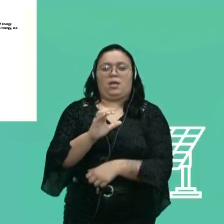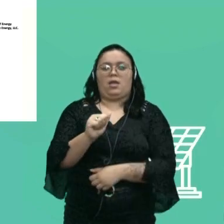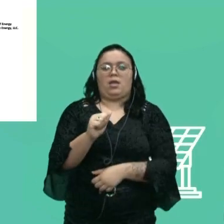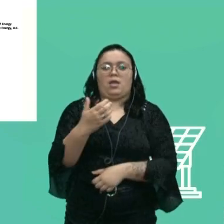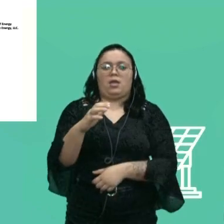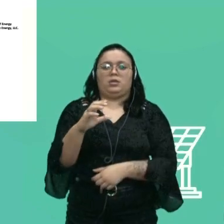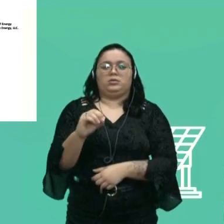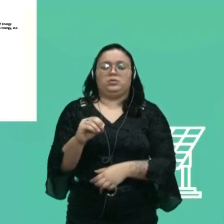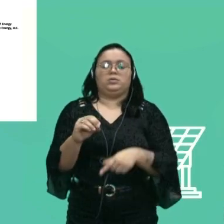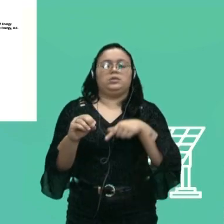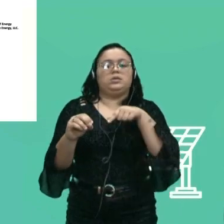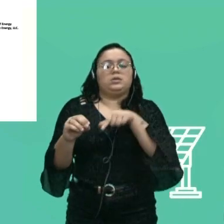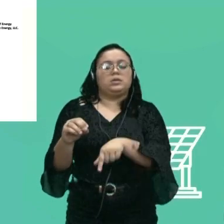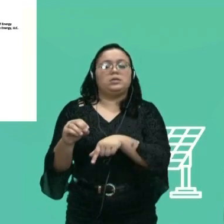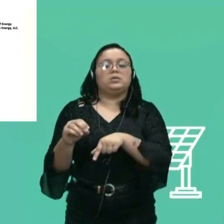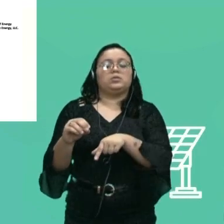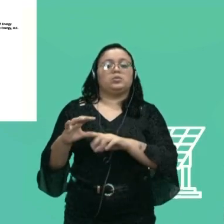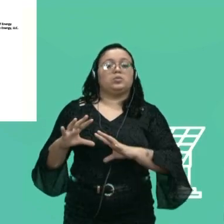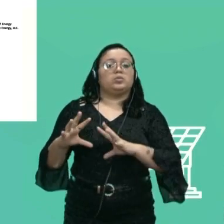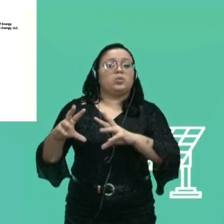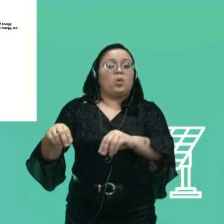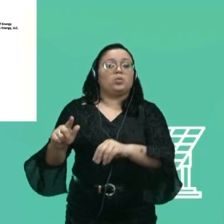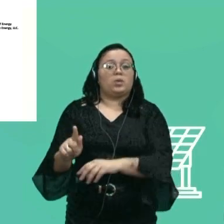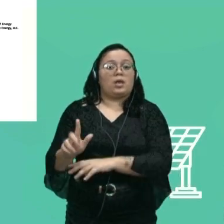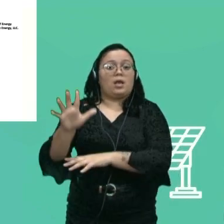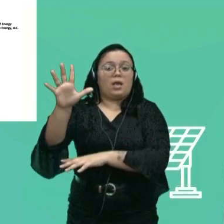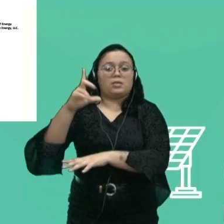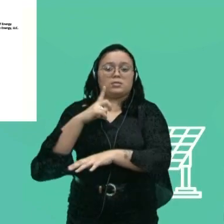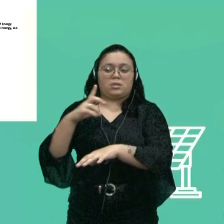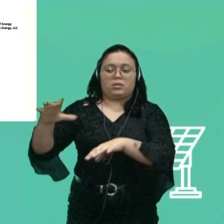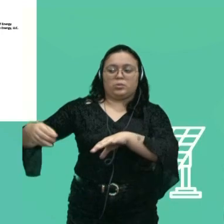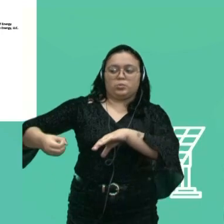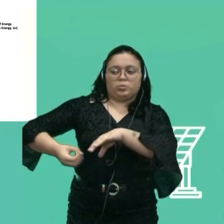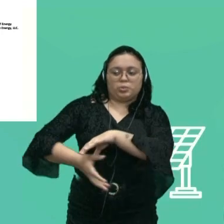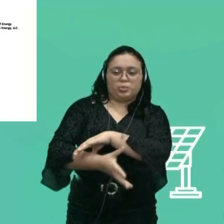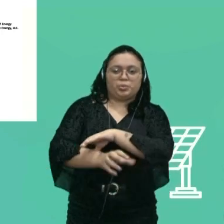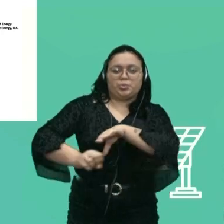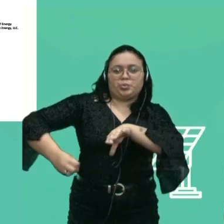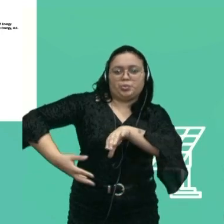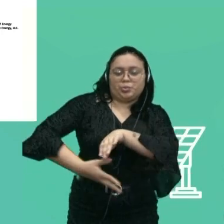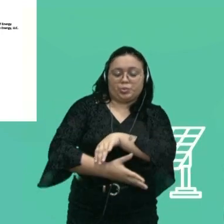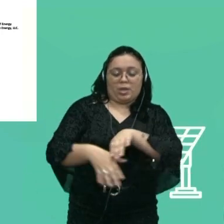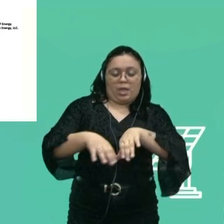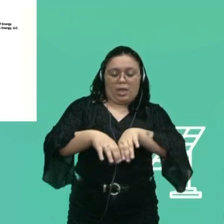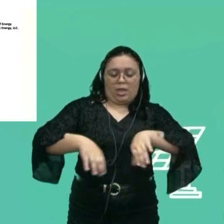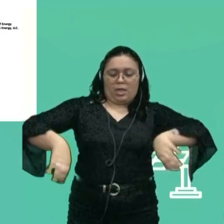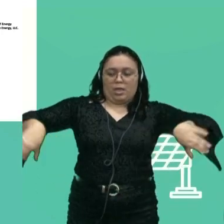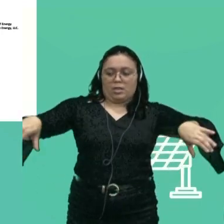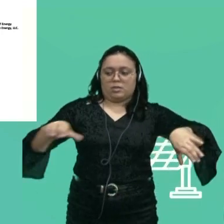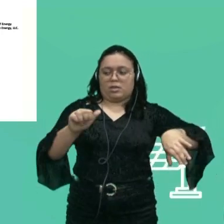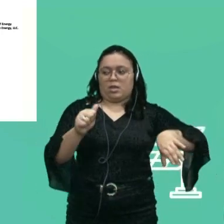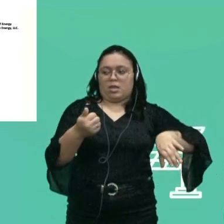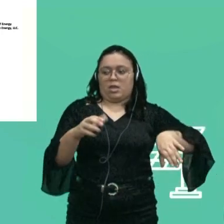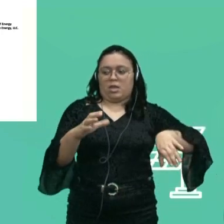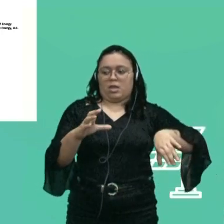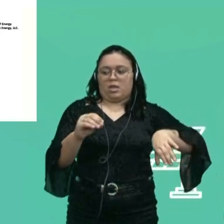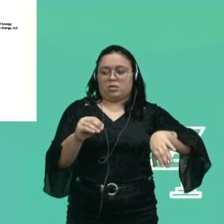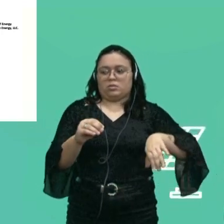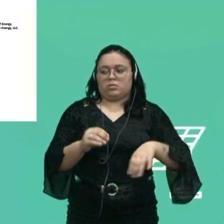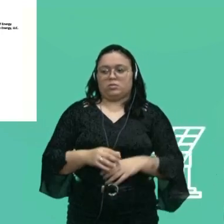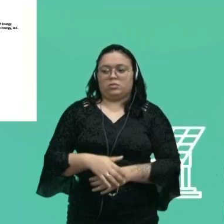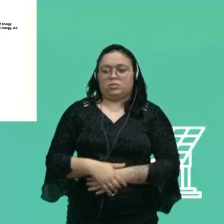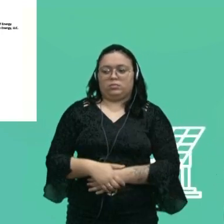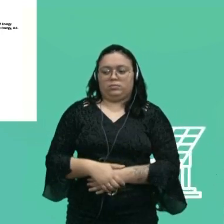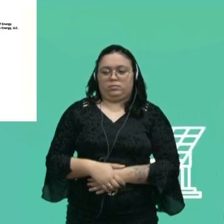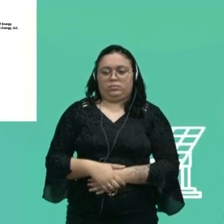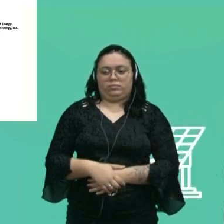Então, todo gás passa em algum momento por tubulação em aço, e as tubulações em aço